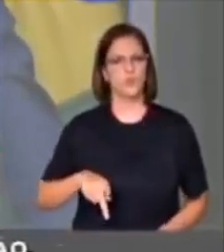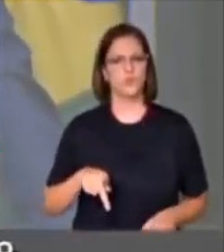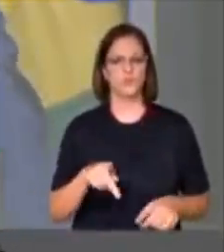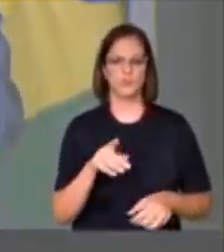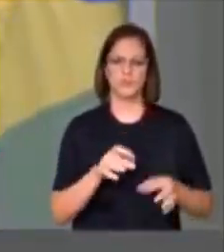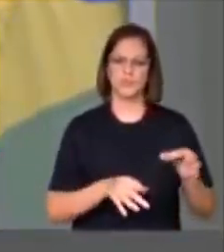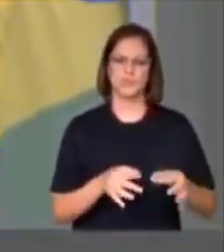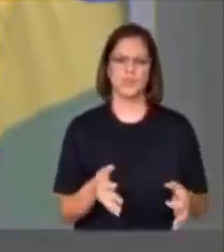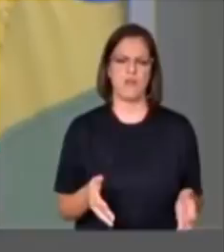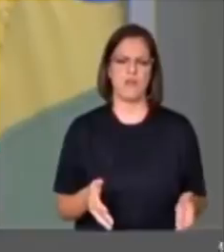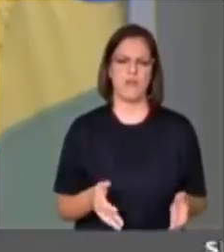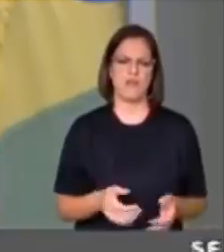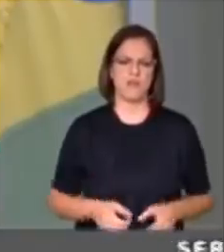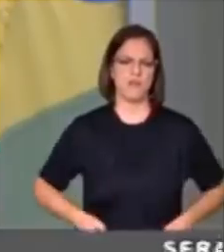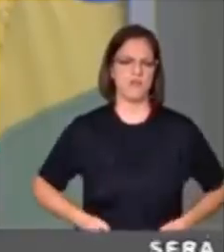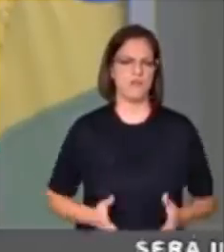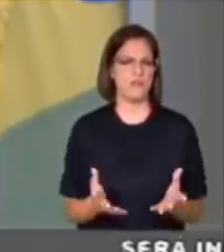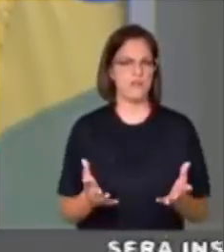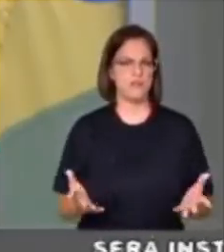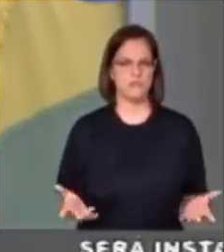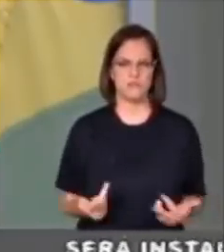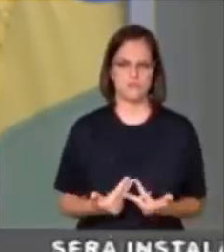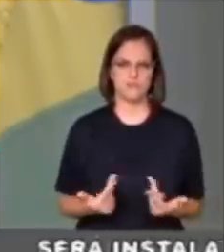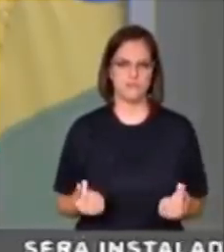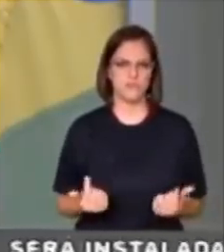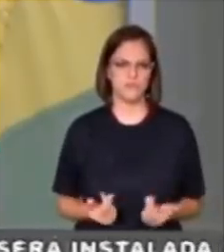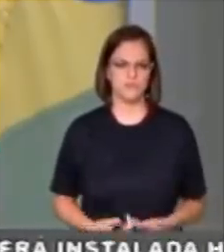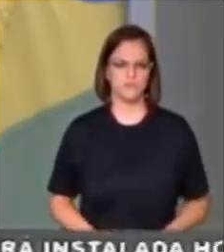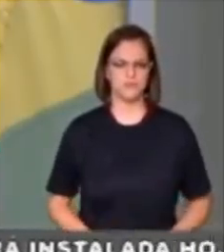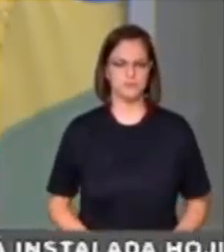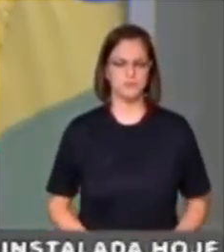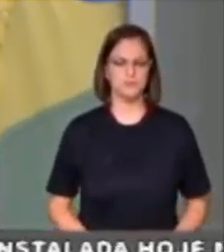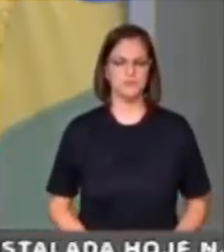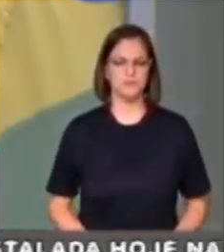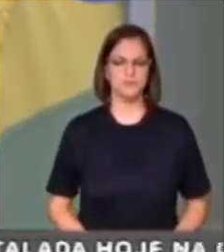Judiciário com gasto dos cofres públicos. Obrigado, senhor presidente. Como voto novo.